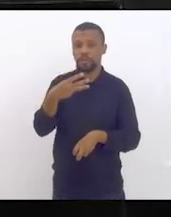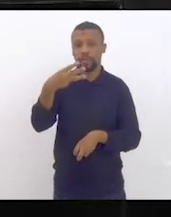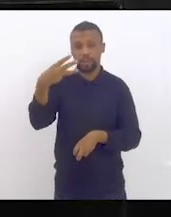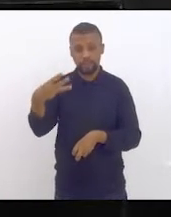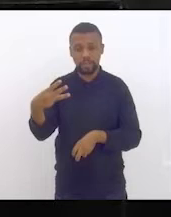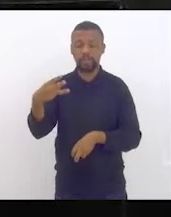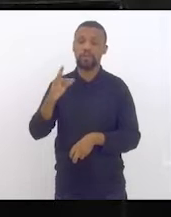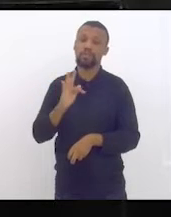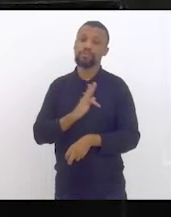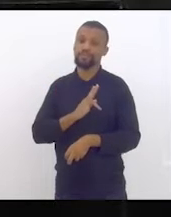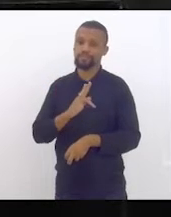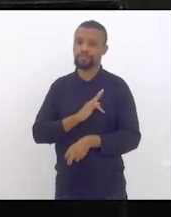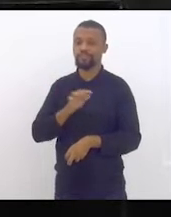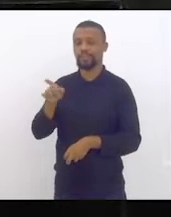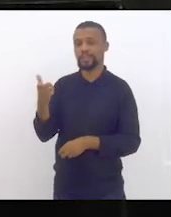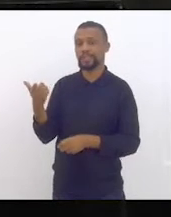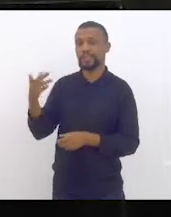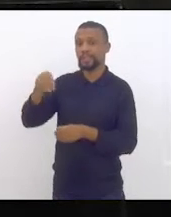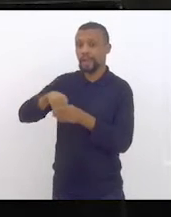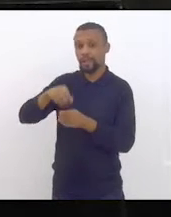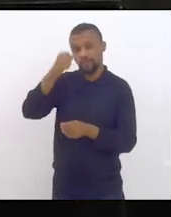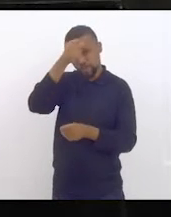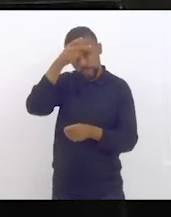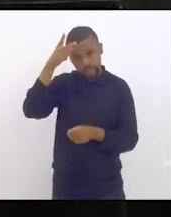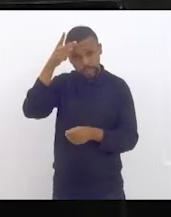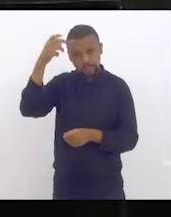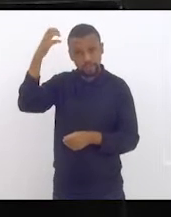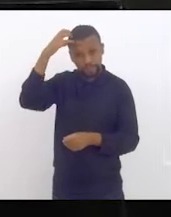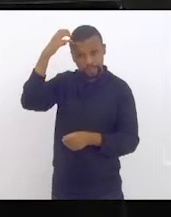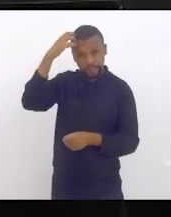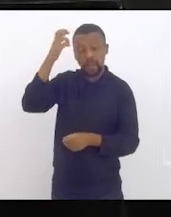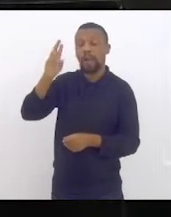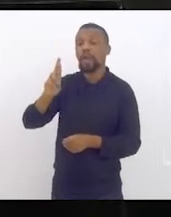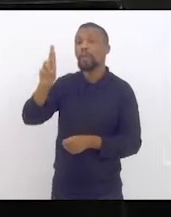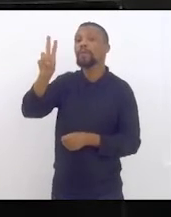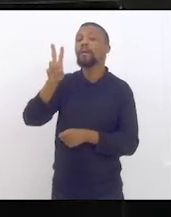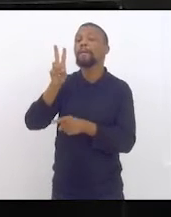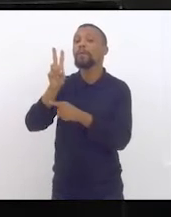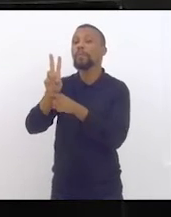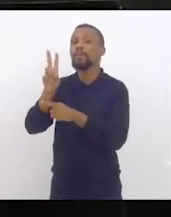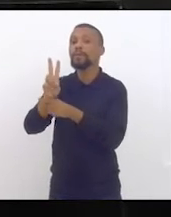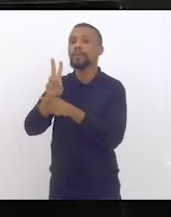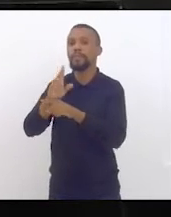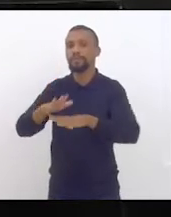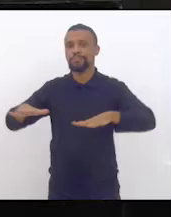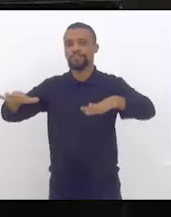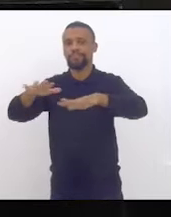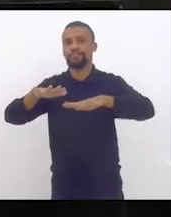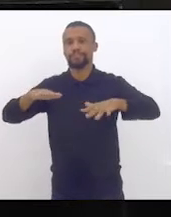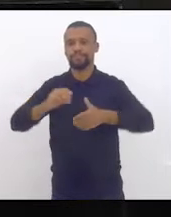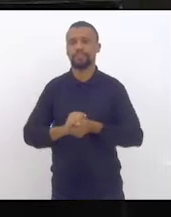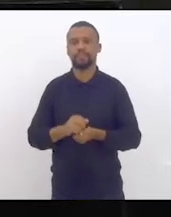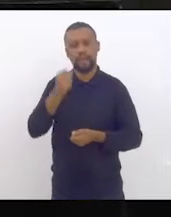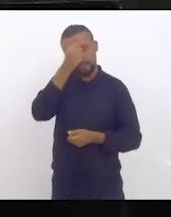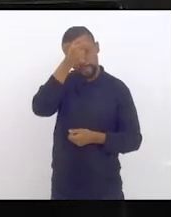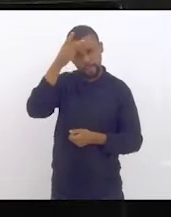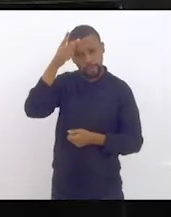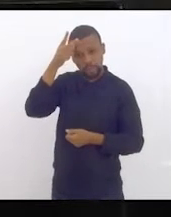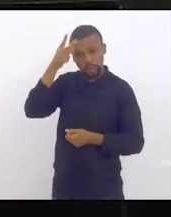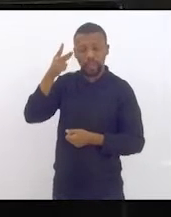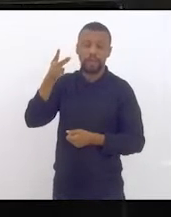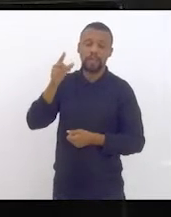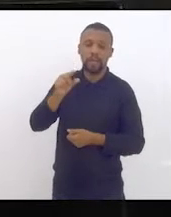Militar sediado no município e responsável pelo policiamento a prefeitura arca